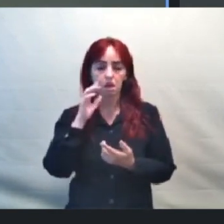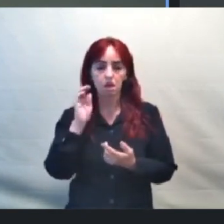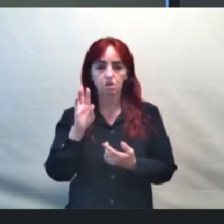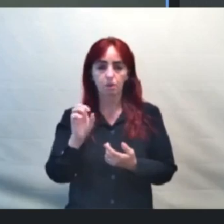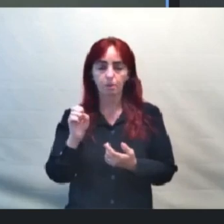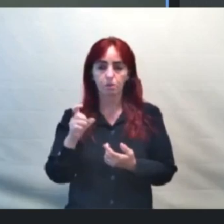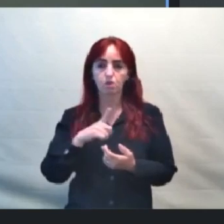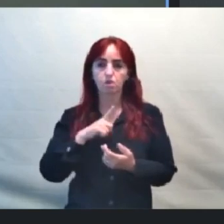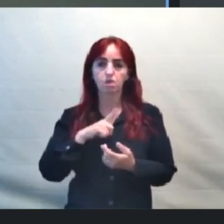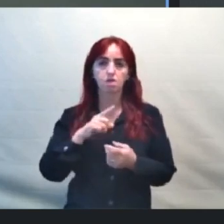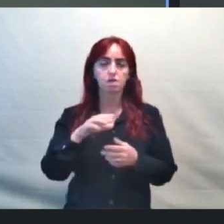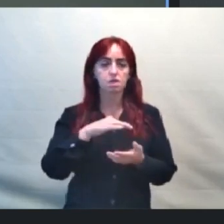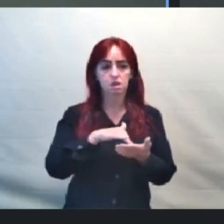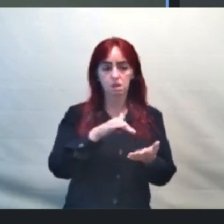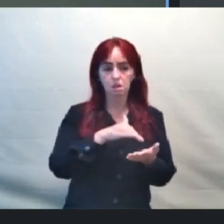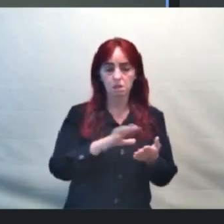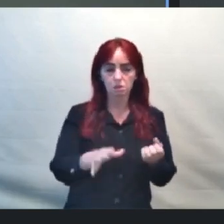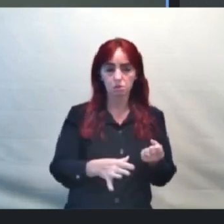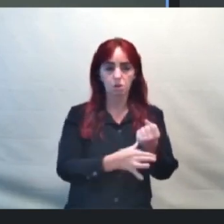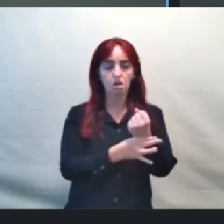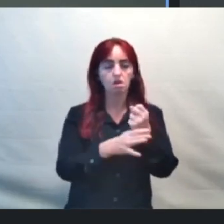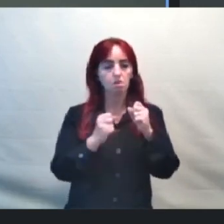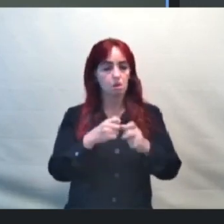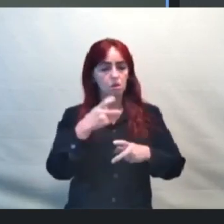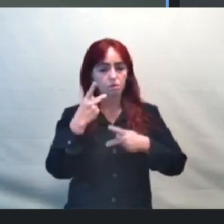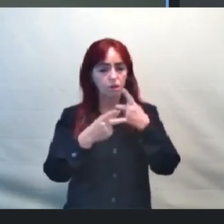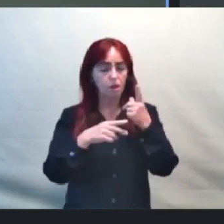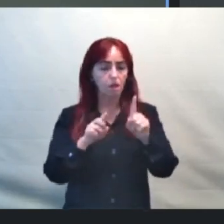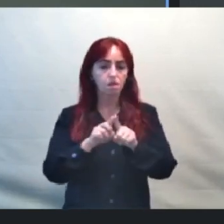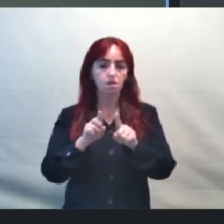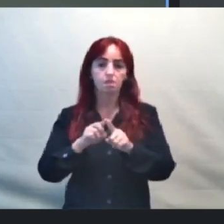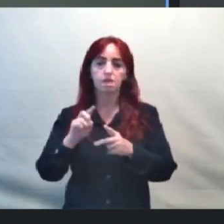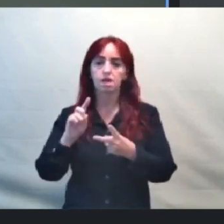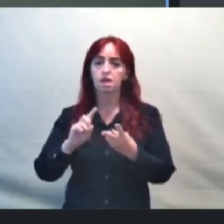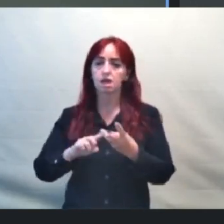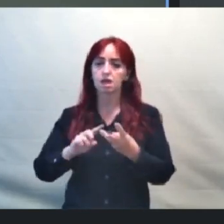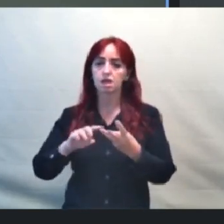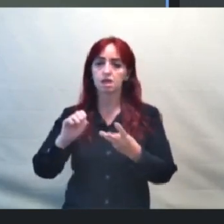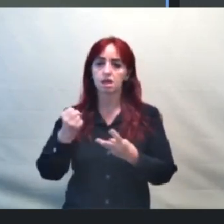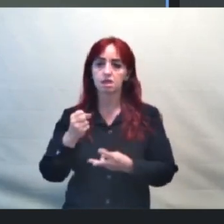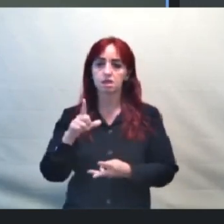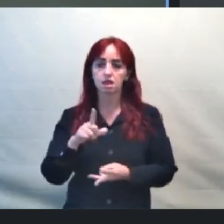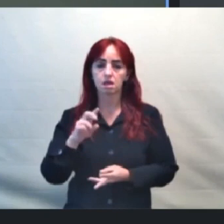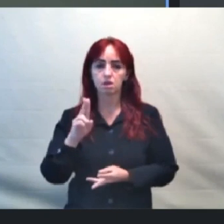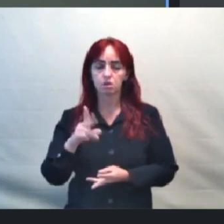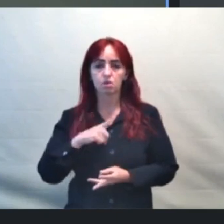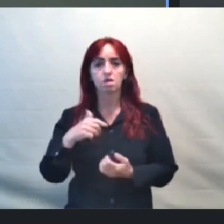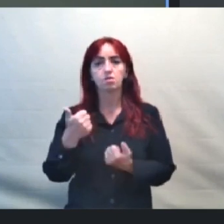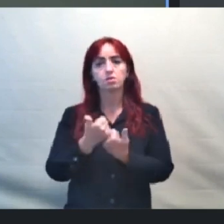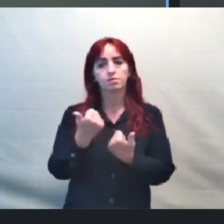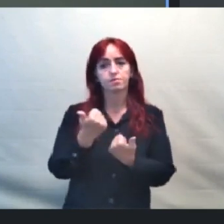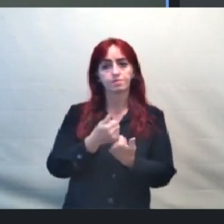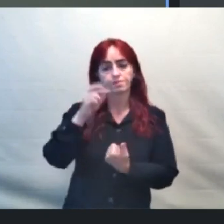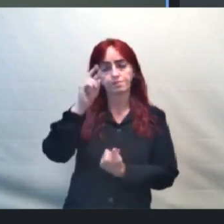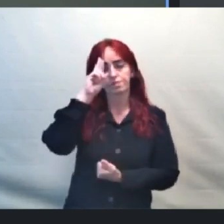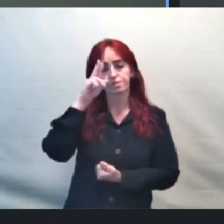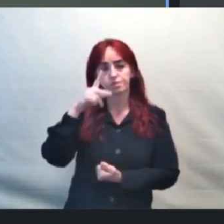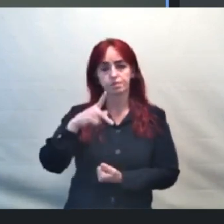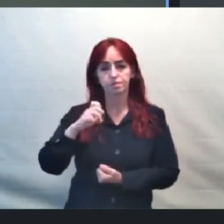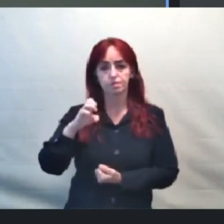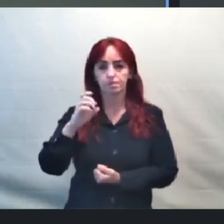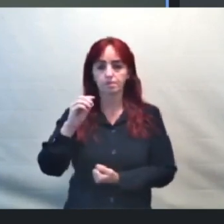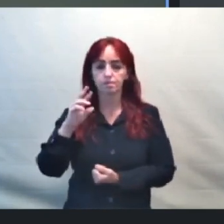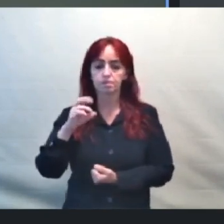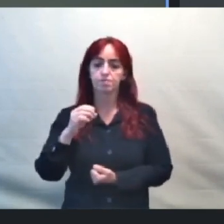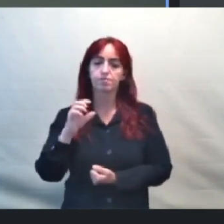Segurança, e da SLU, nós temos o superintendente, o diretor Pedro, então acho que cada um pode falar um pouco